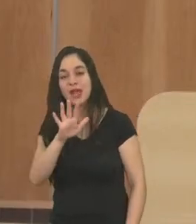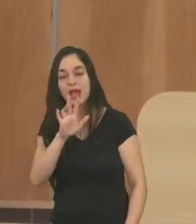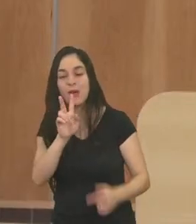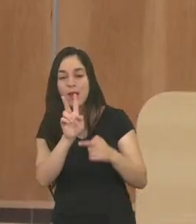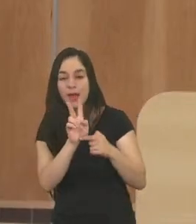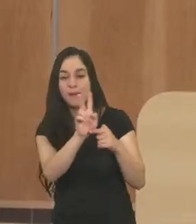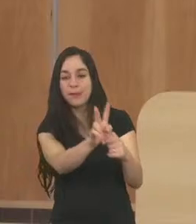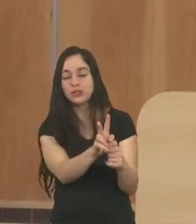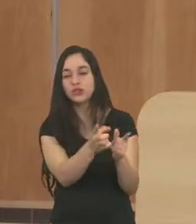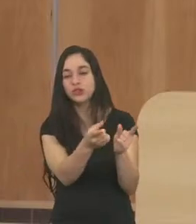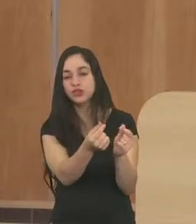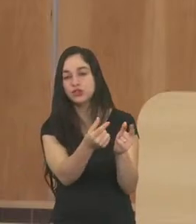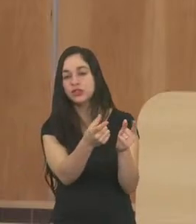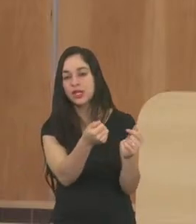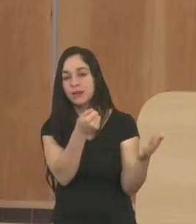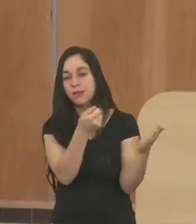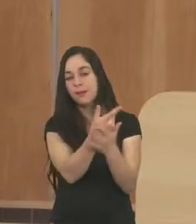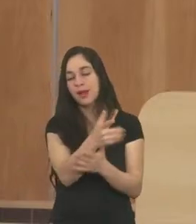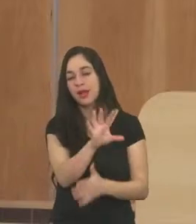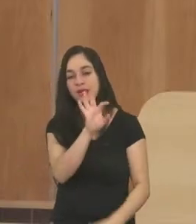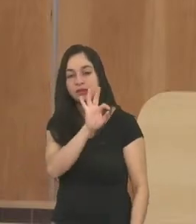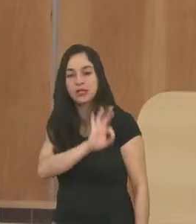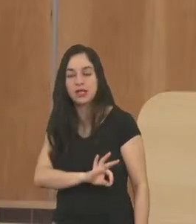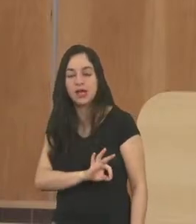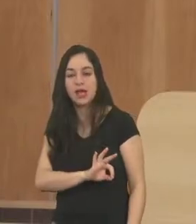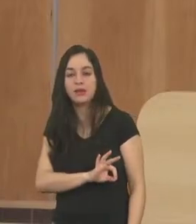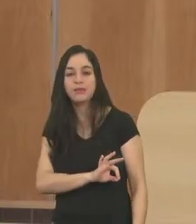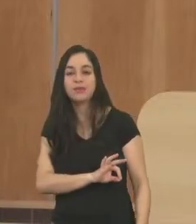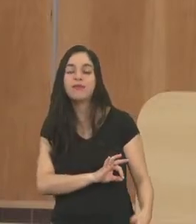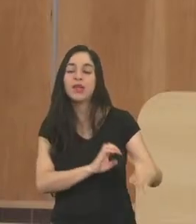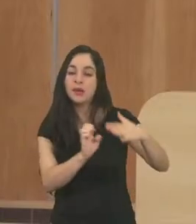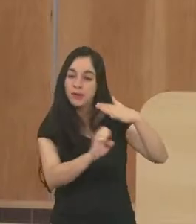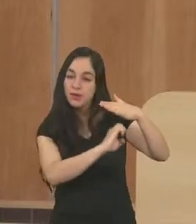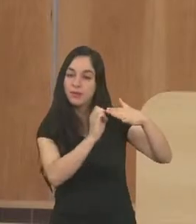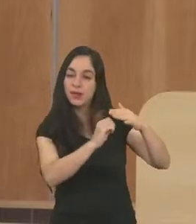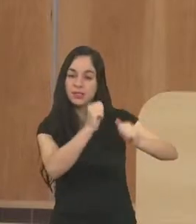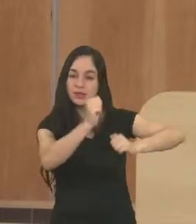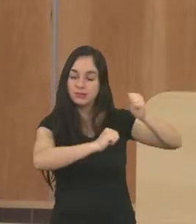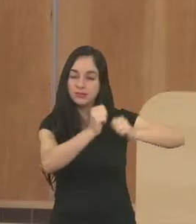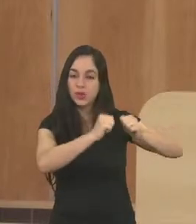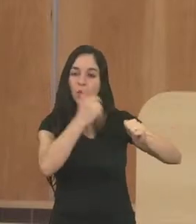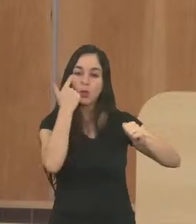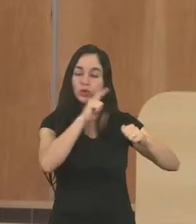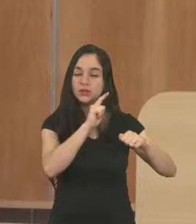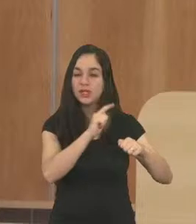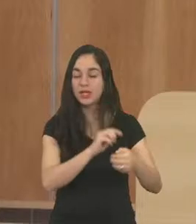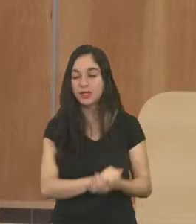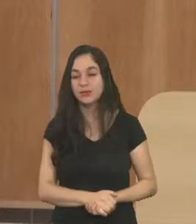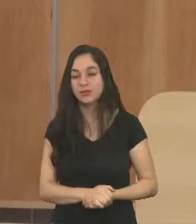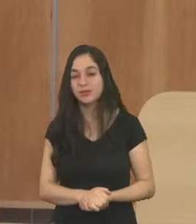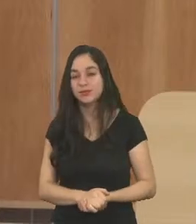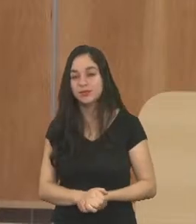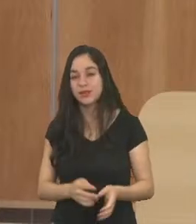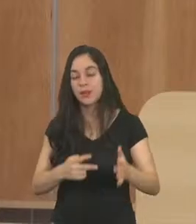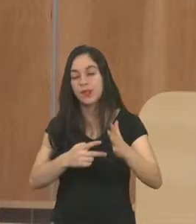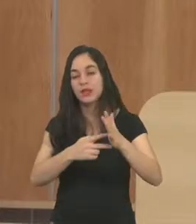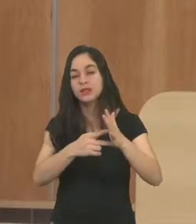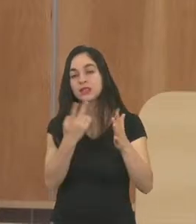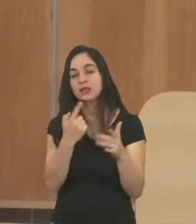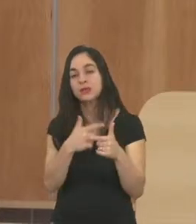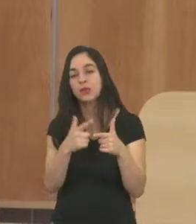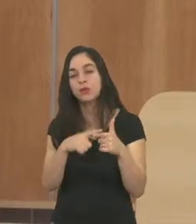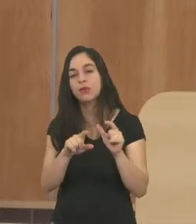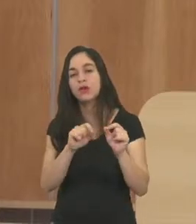o pagamento do salário dos trabalhadores e para a empresa voltar a funcionar. Segunda crise da Avibraz foi no ano